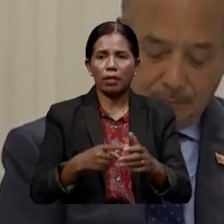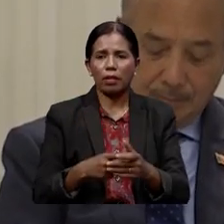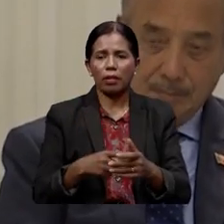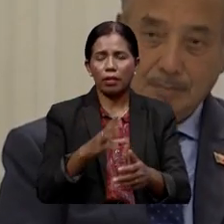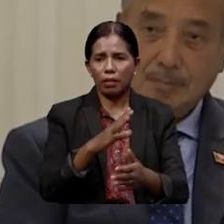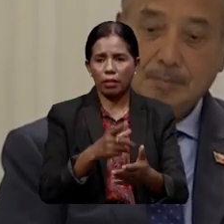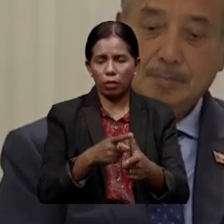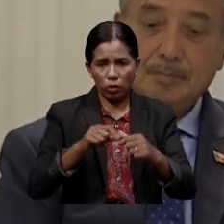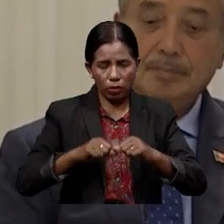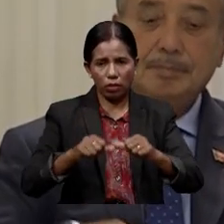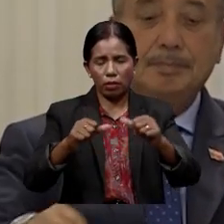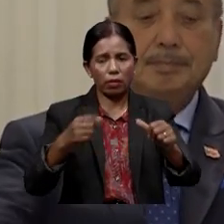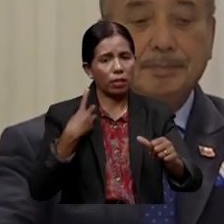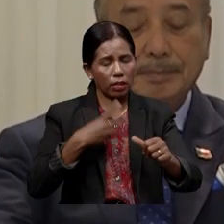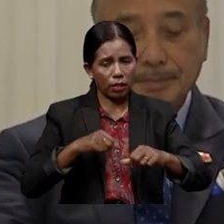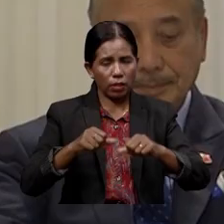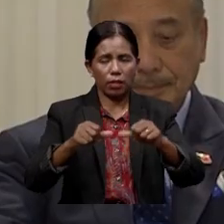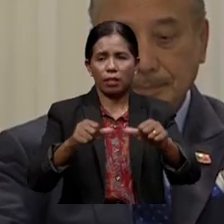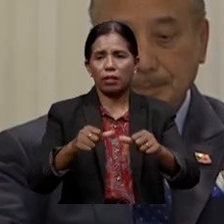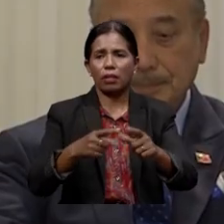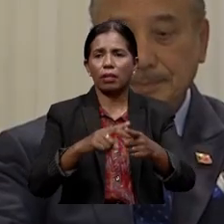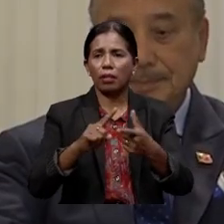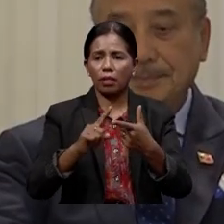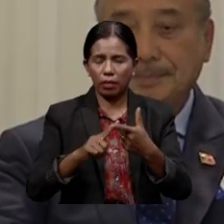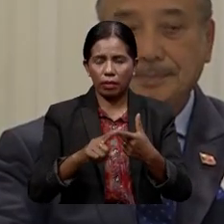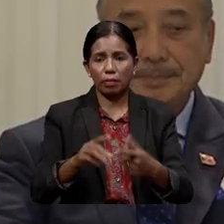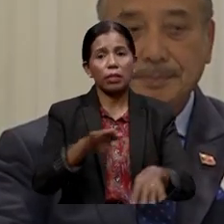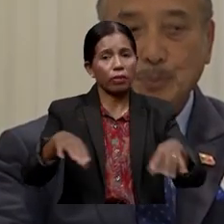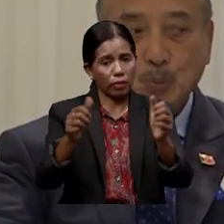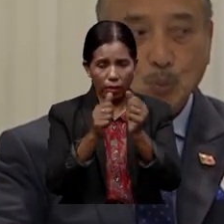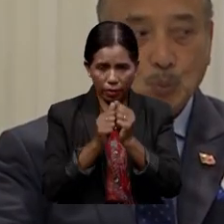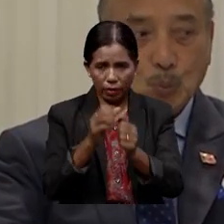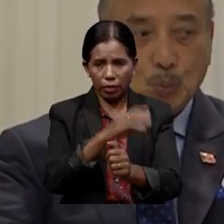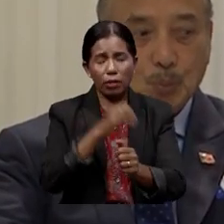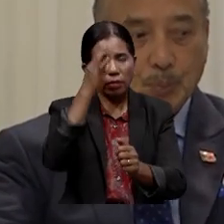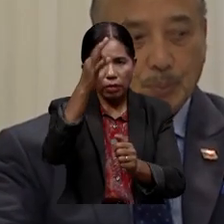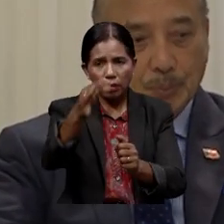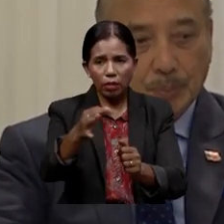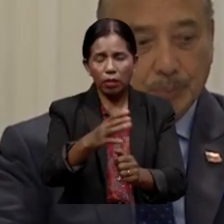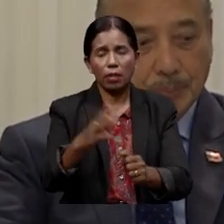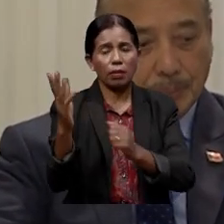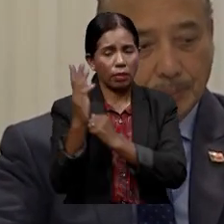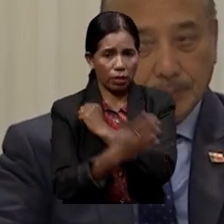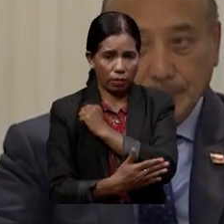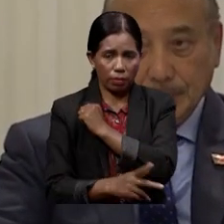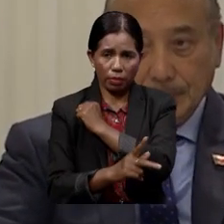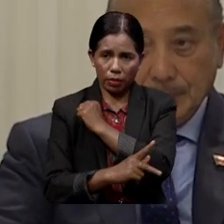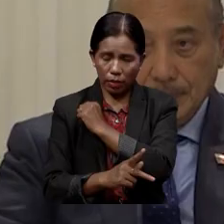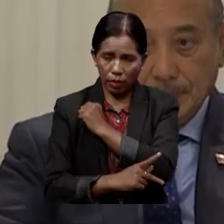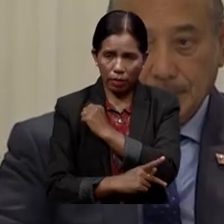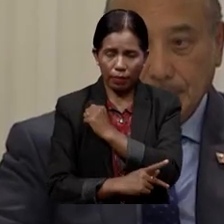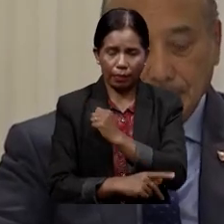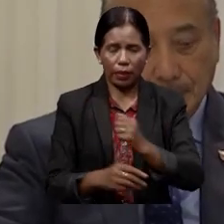projetos para Timor. E nós cá estamos para colaborar com ele. Ele não importou de Portugal nenhum projeto